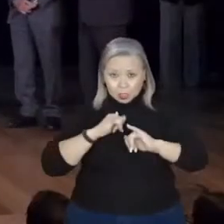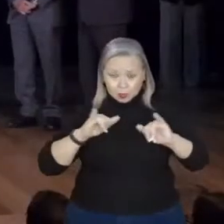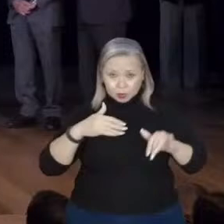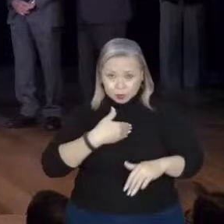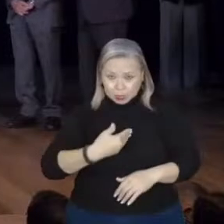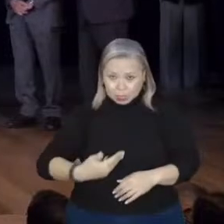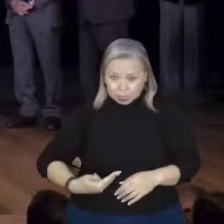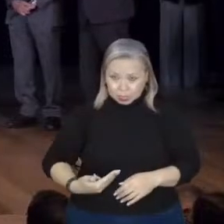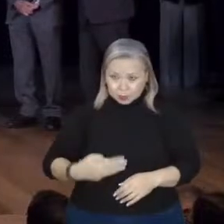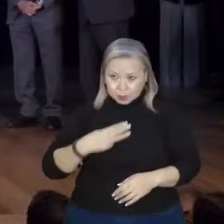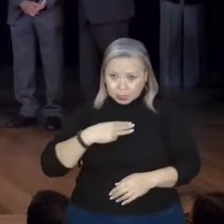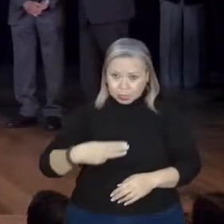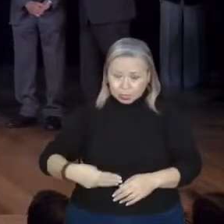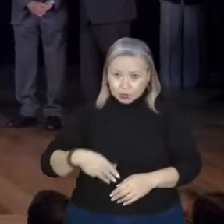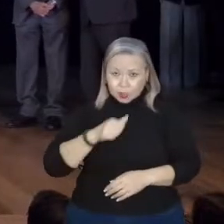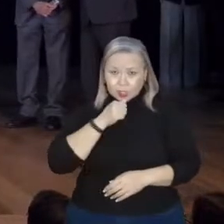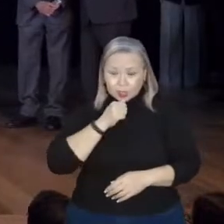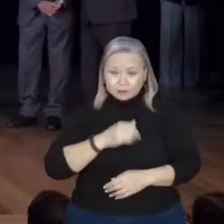Deixa eu dizer uma coisa.